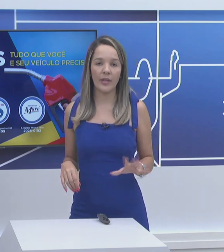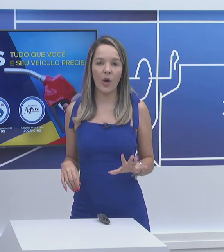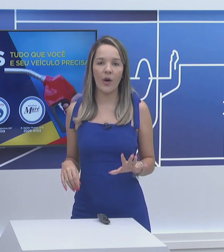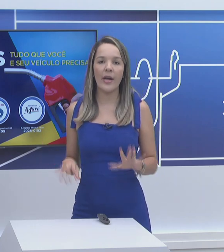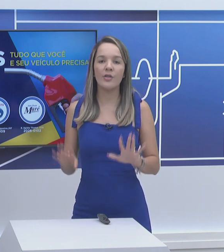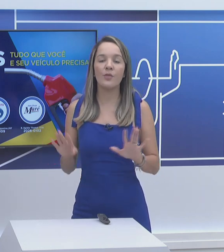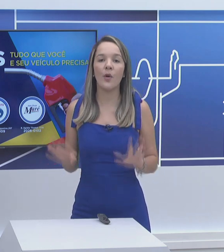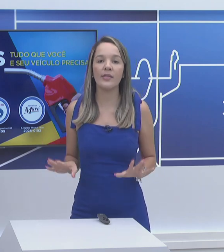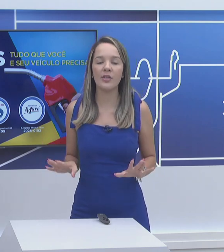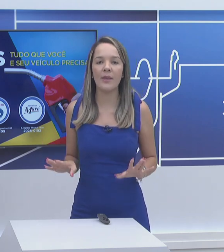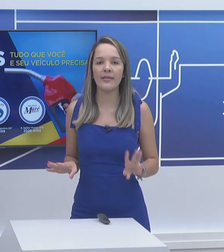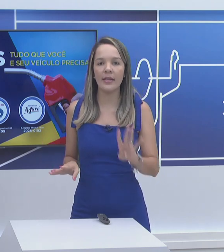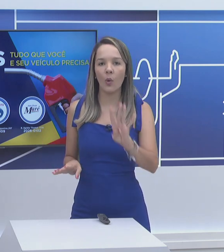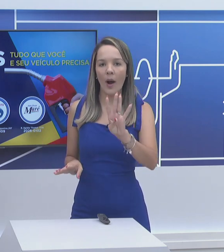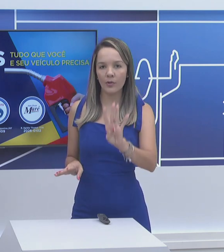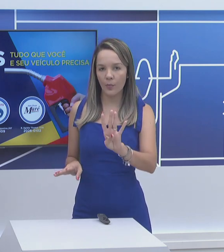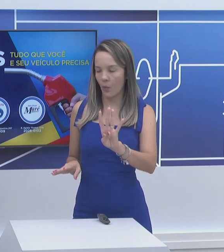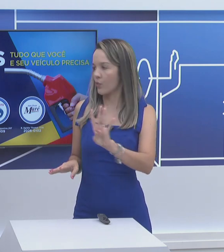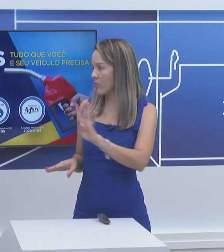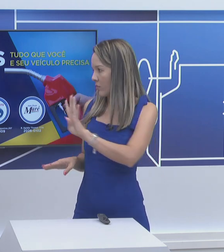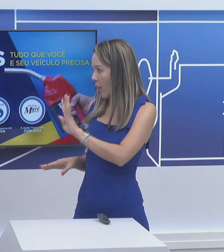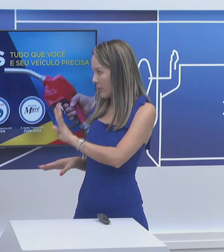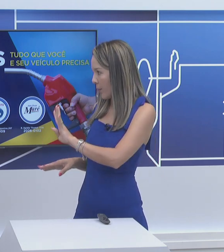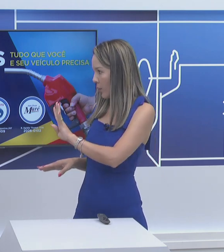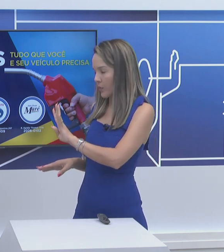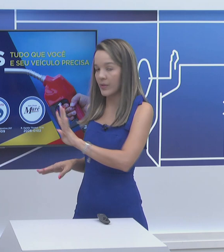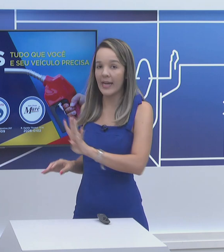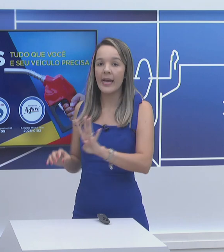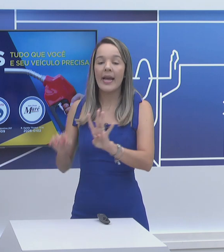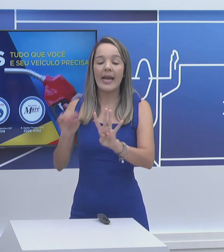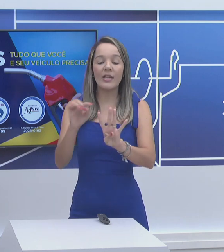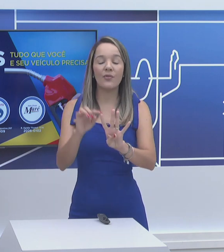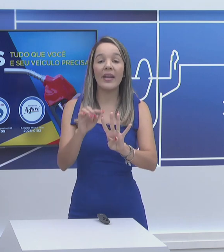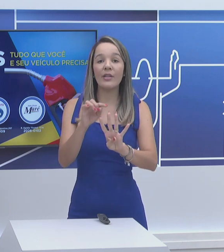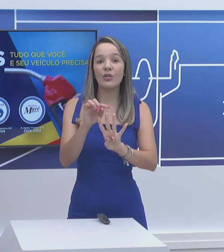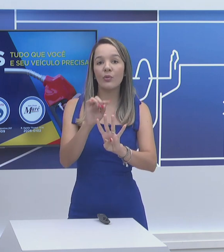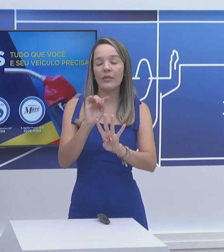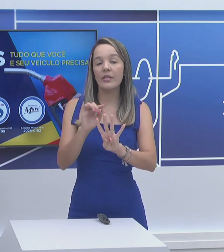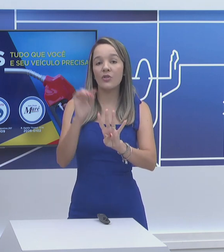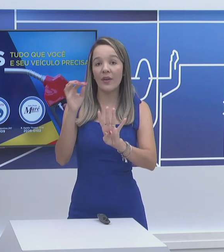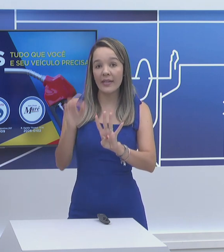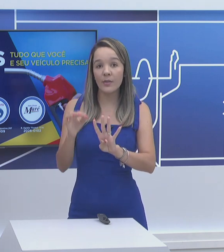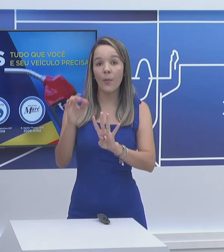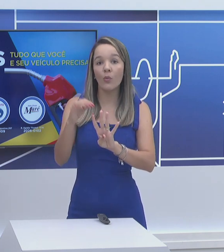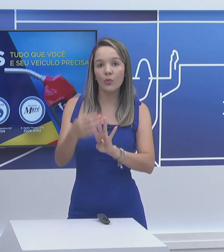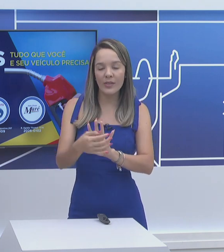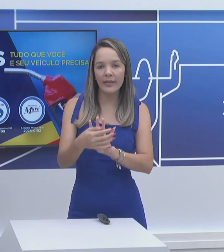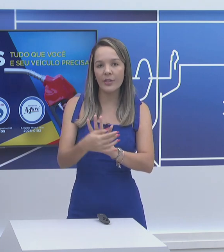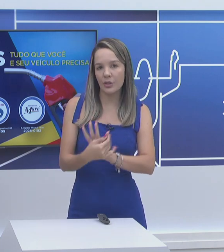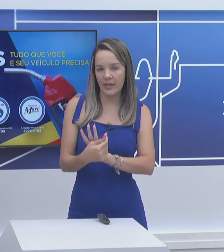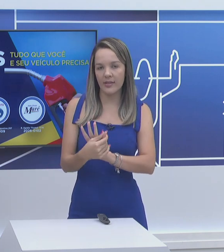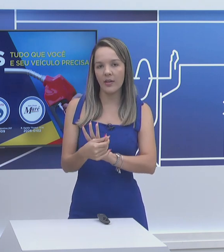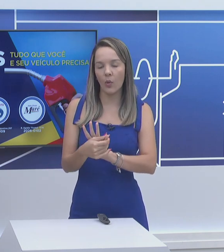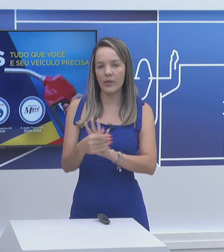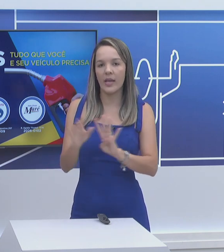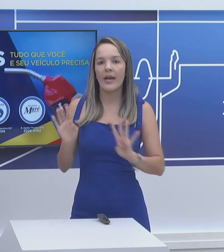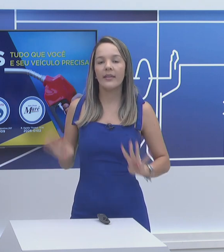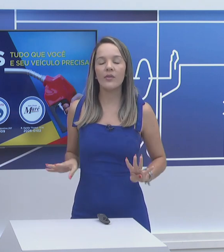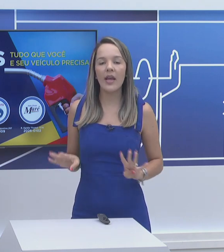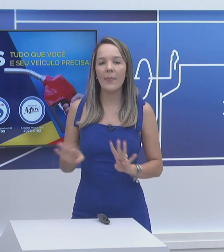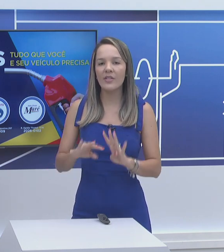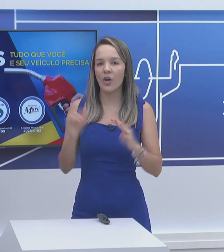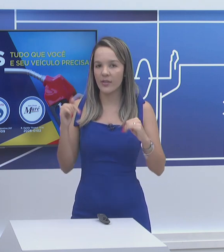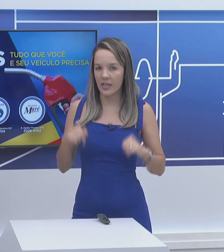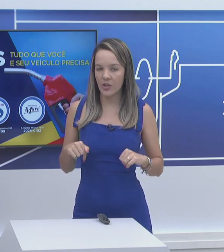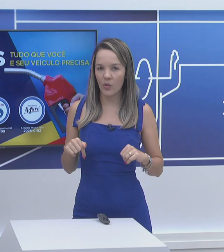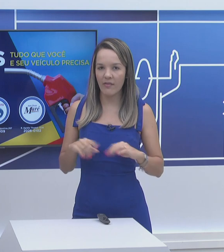pensando, porque, ó, Rede de Postos Sete Mares tem quatro postos, né? Isso mesmo. Em diferentes pontos aqui de Três Lagoas. Então,